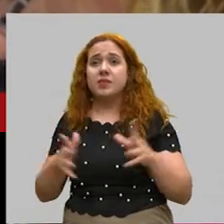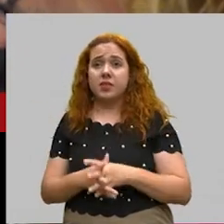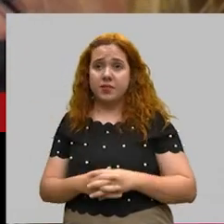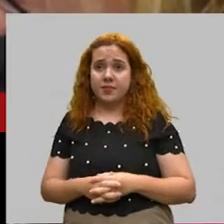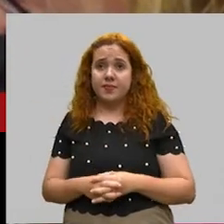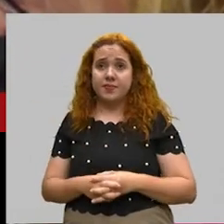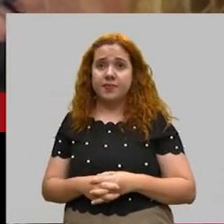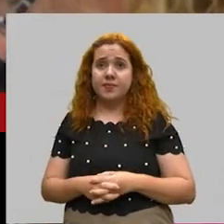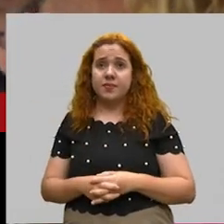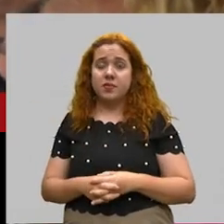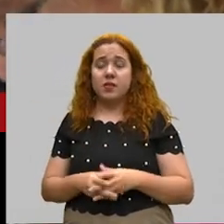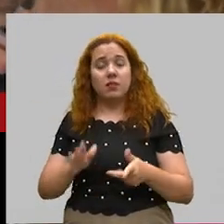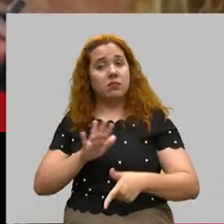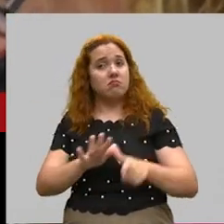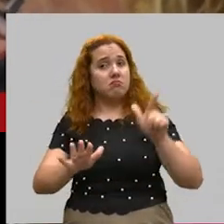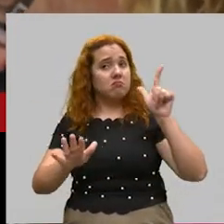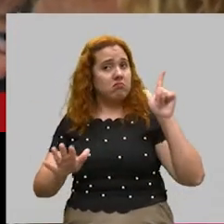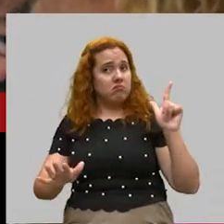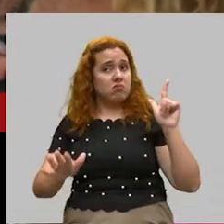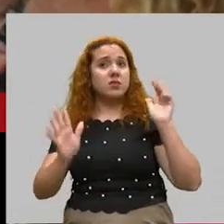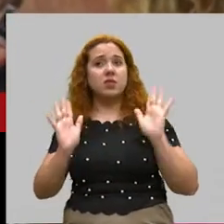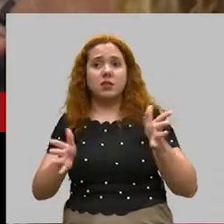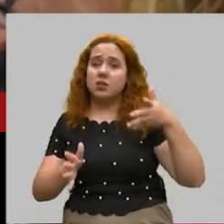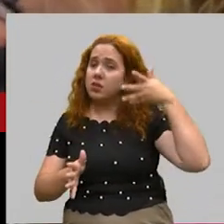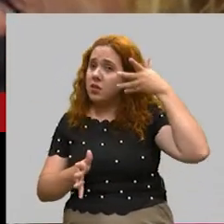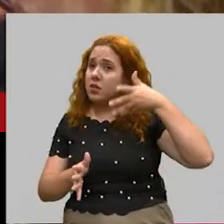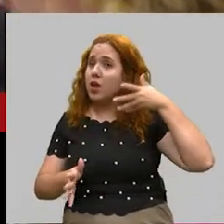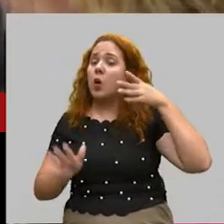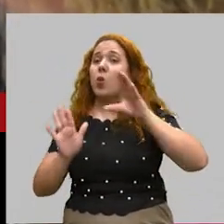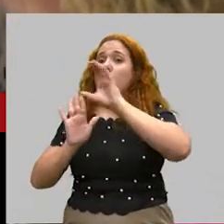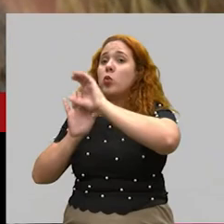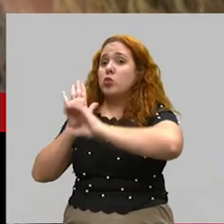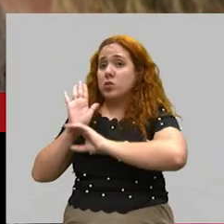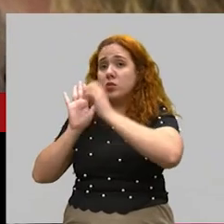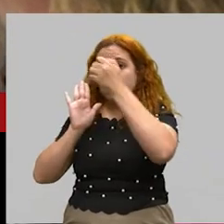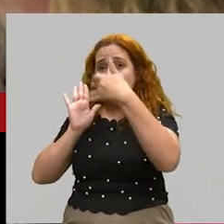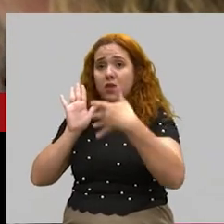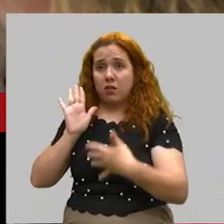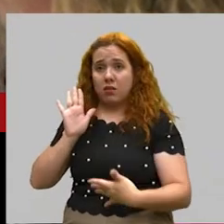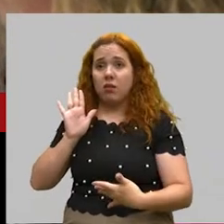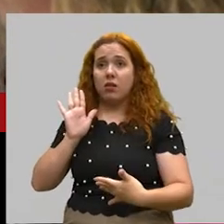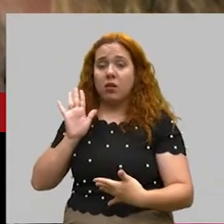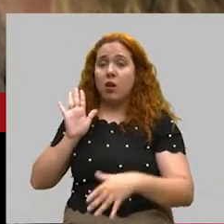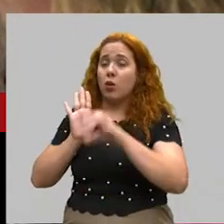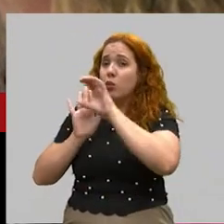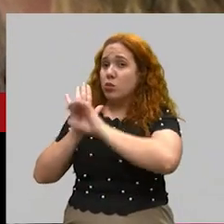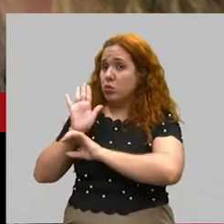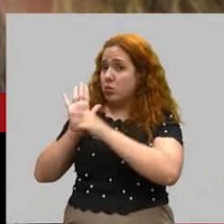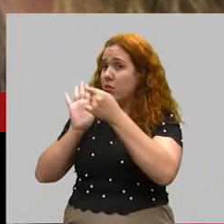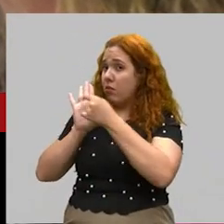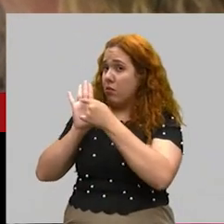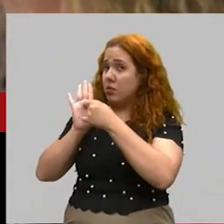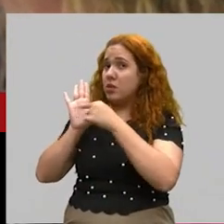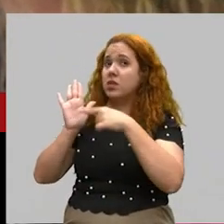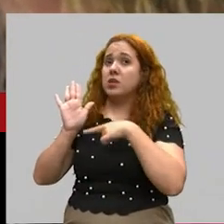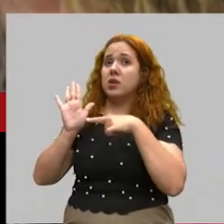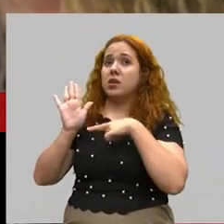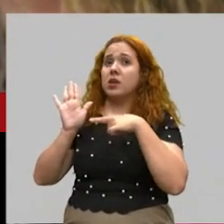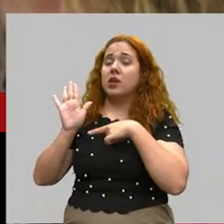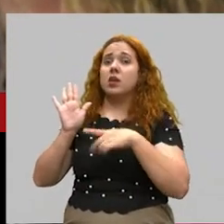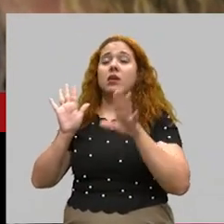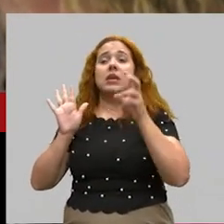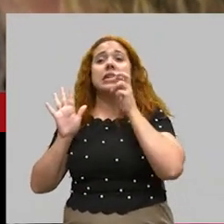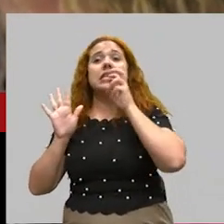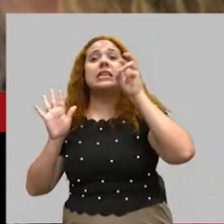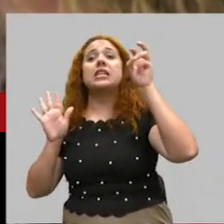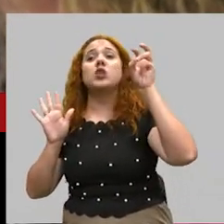alguém que me antecedeu aqui falou cedo né sobre a Constituição onde a constituição fala e o grito do pessoal ali